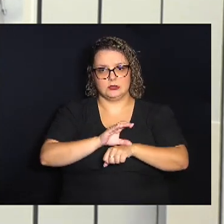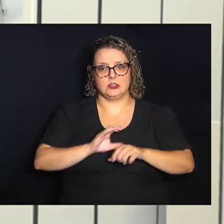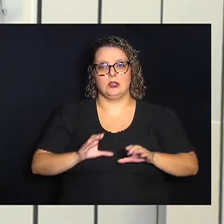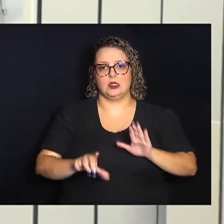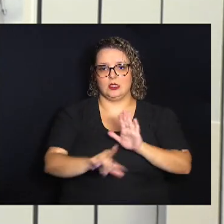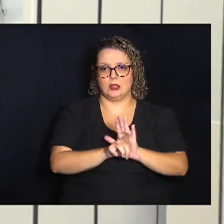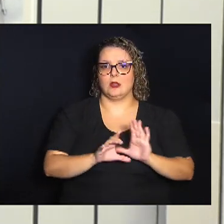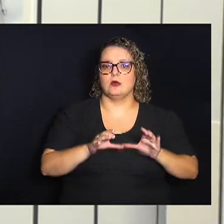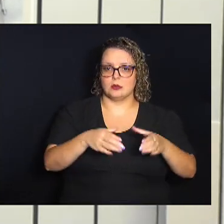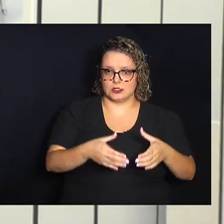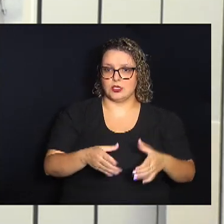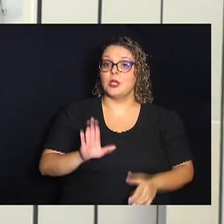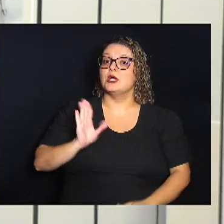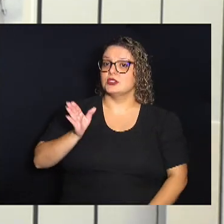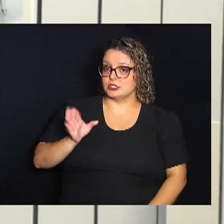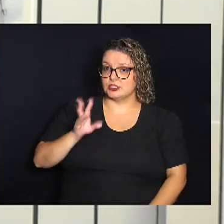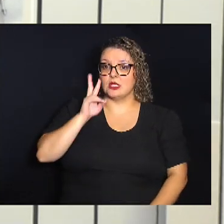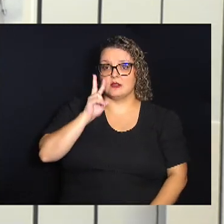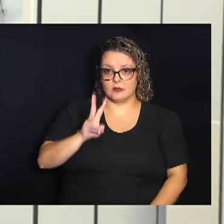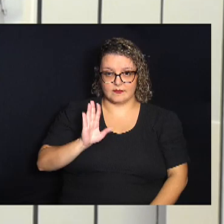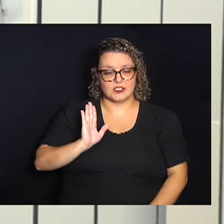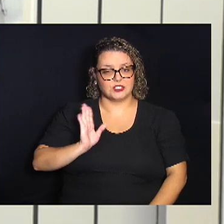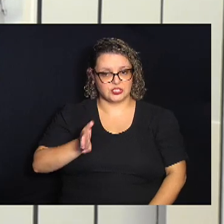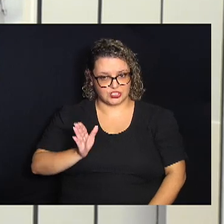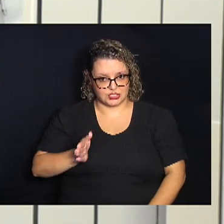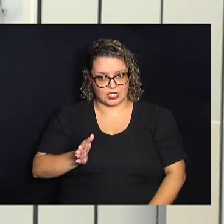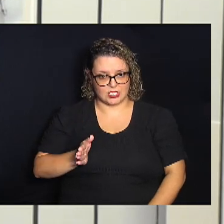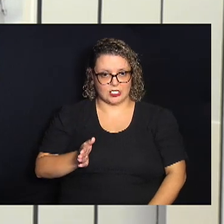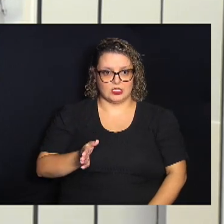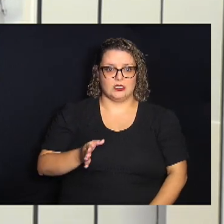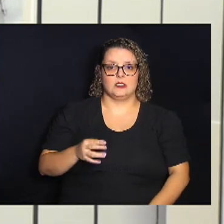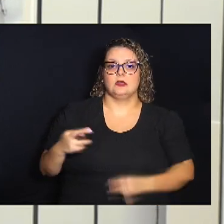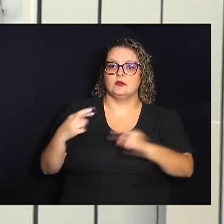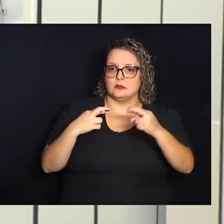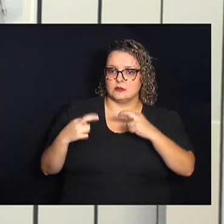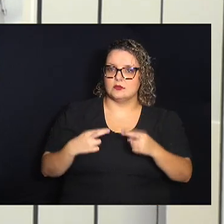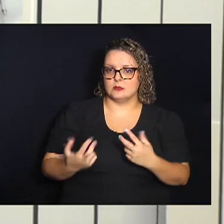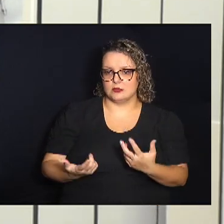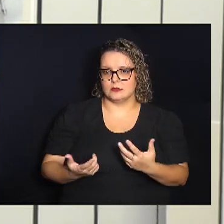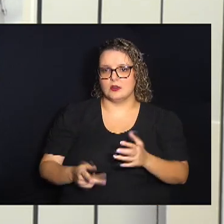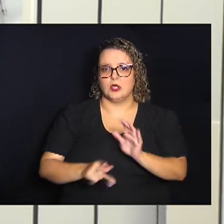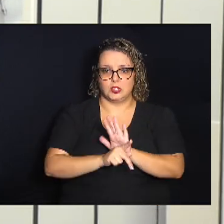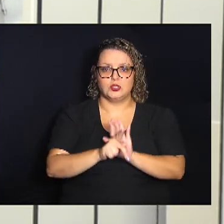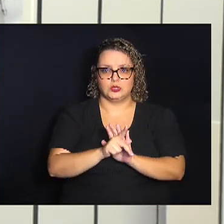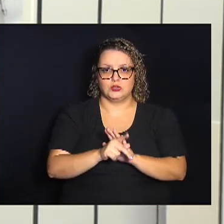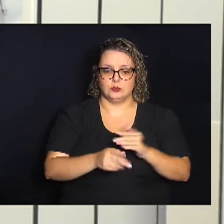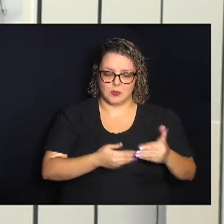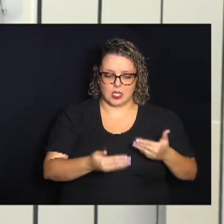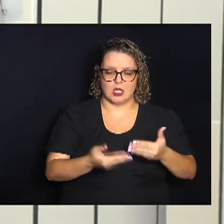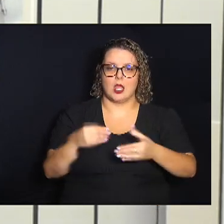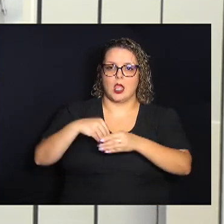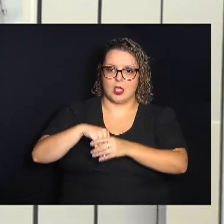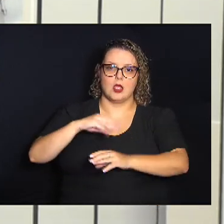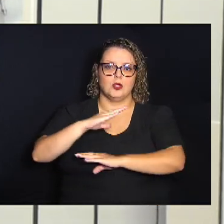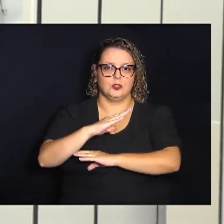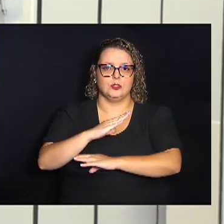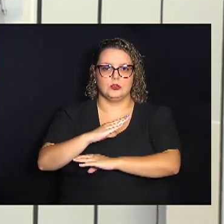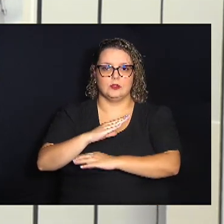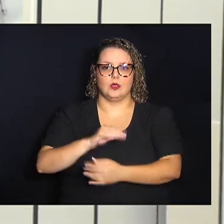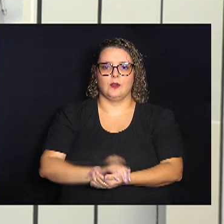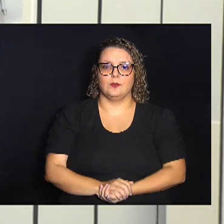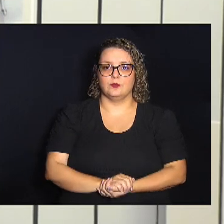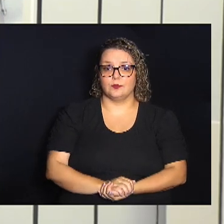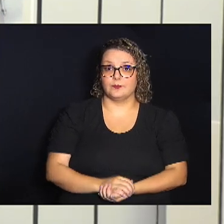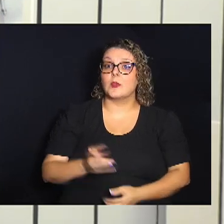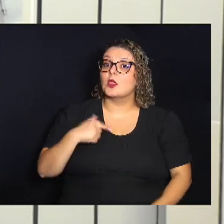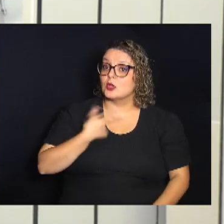Constituição e Legalidade que a gente vai ver daqui a pouco, em que foram analisados os projetos que estão tramitando aqui pelo Legislativo. A